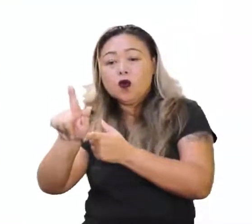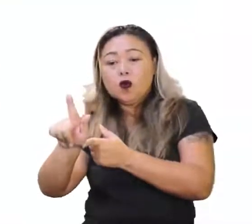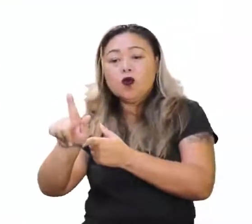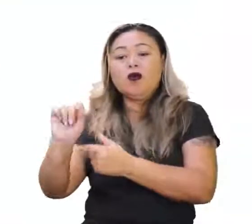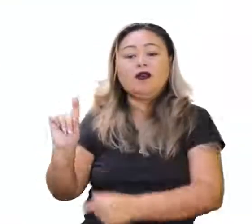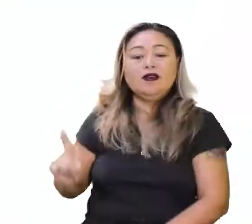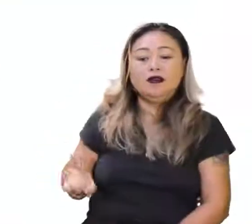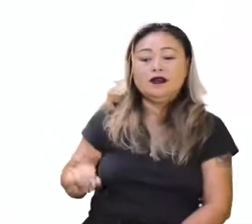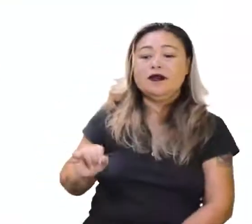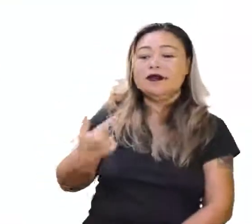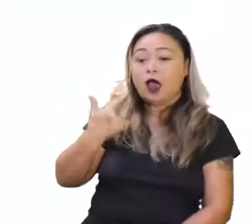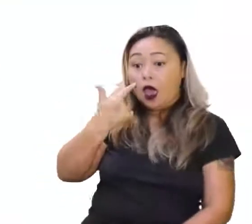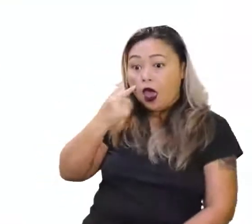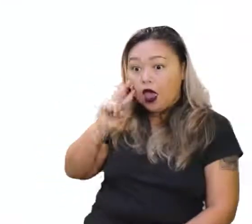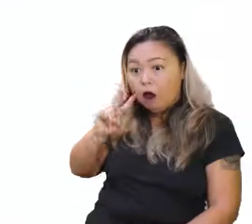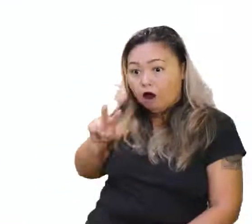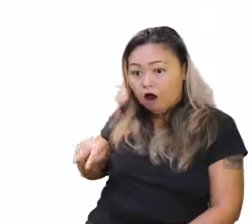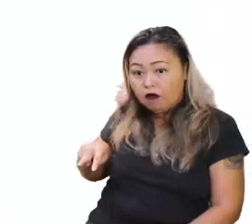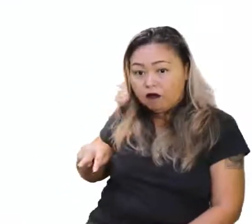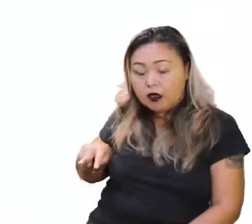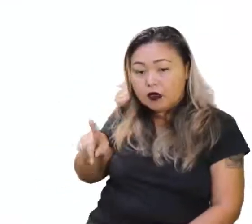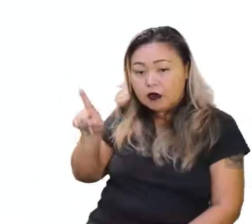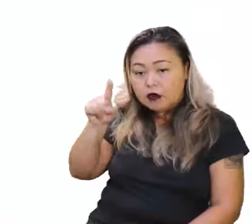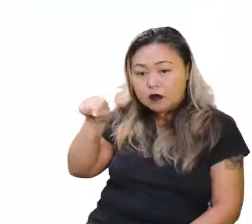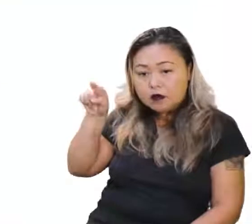né? Vocês podem ver